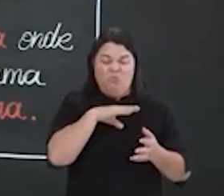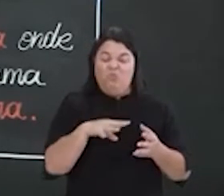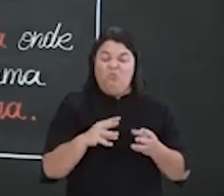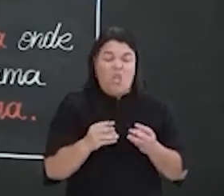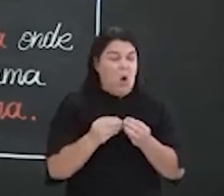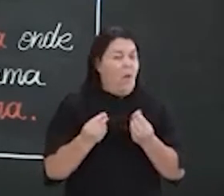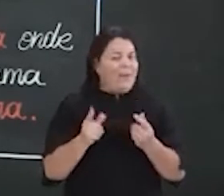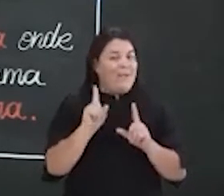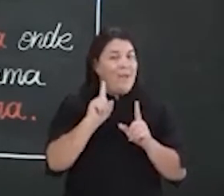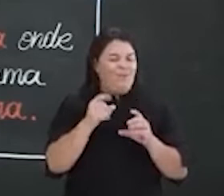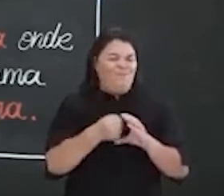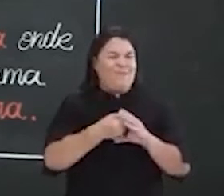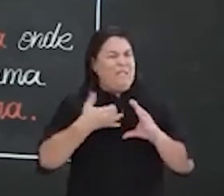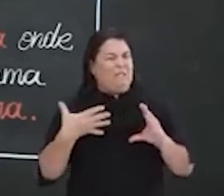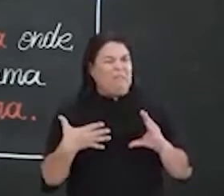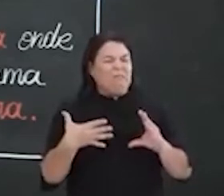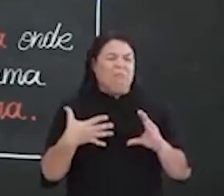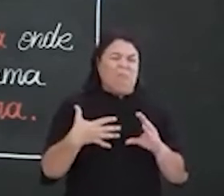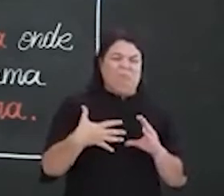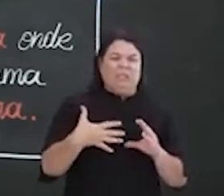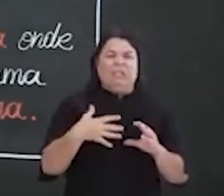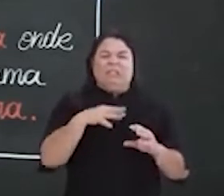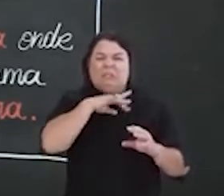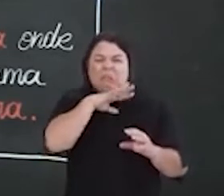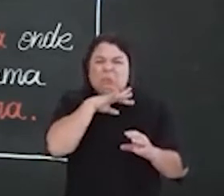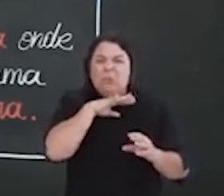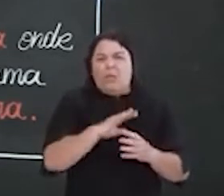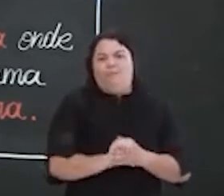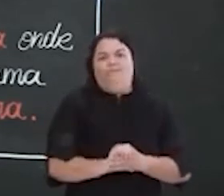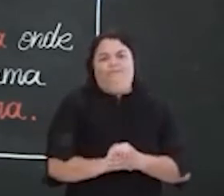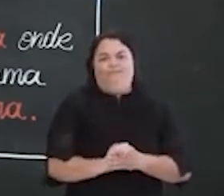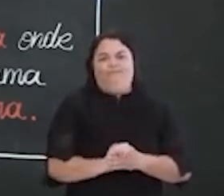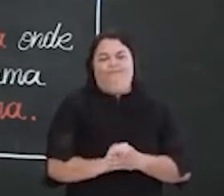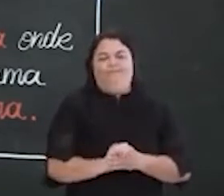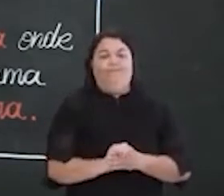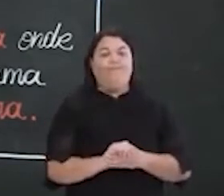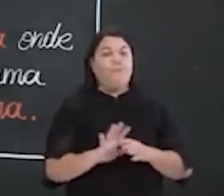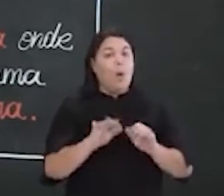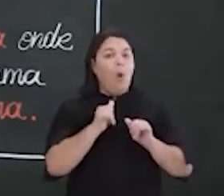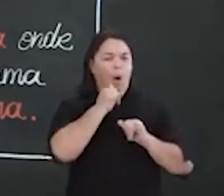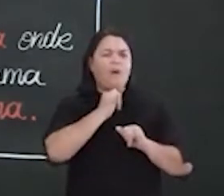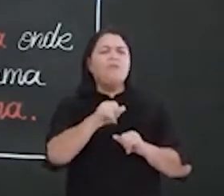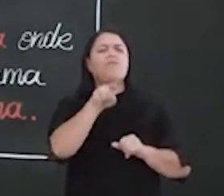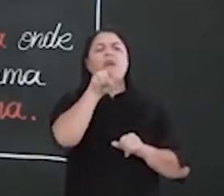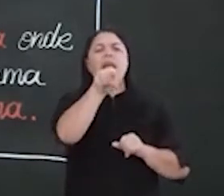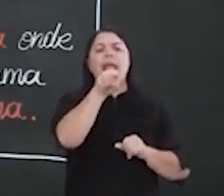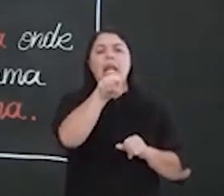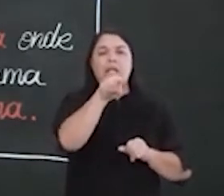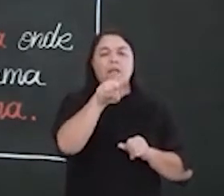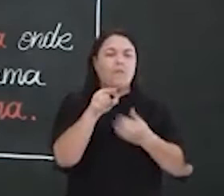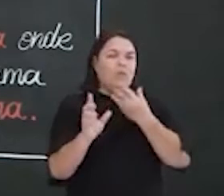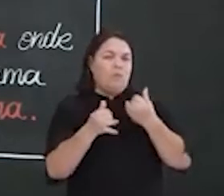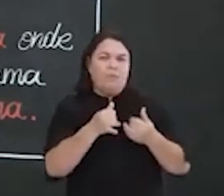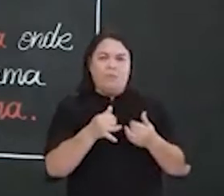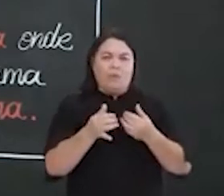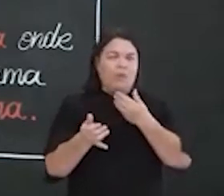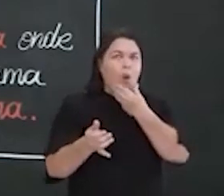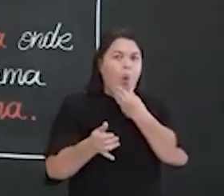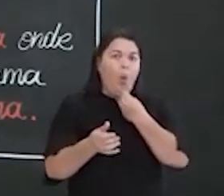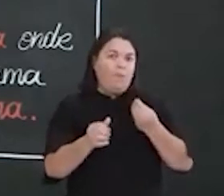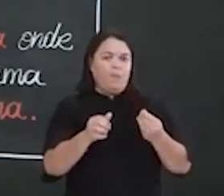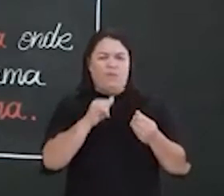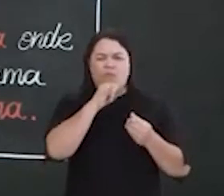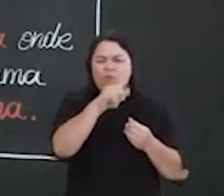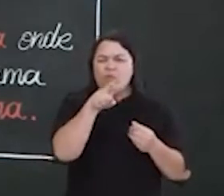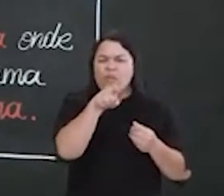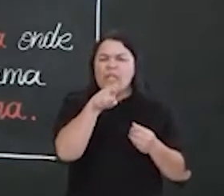adjetivo é só qualidade, é só coisa boa. Não, o adjetivo também é uma marca, uma característica negativa. Se eu digo que alguém é cruel, se eu uso